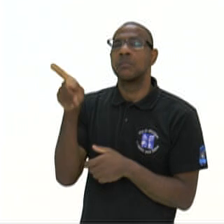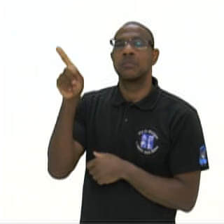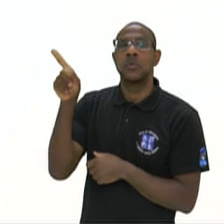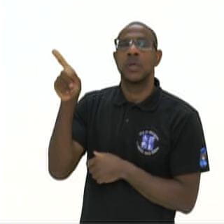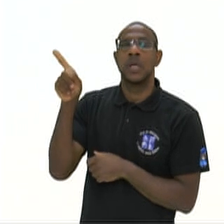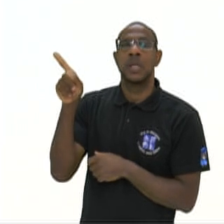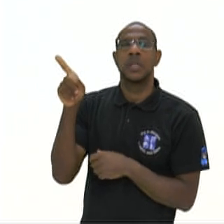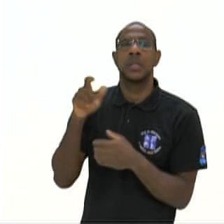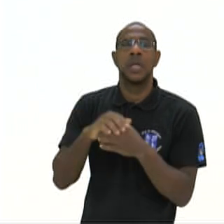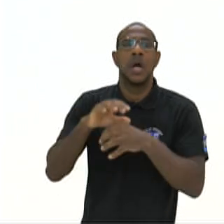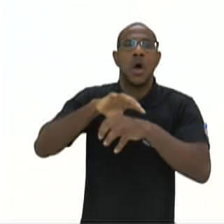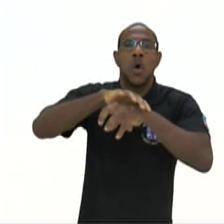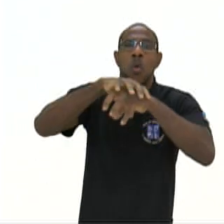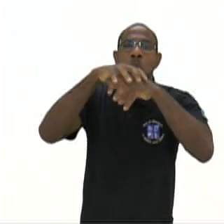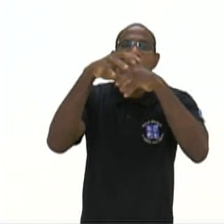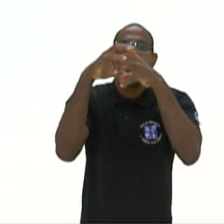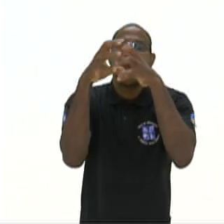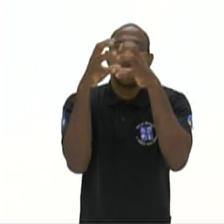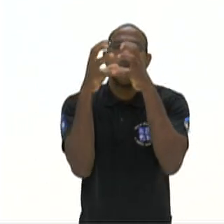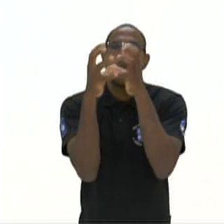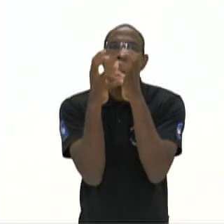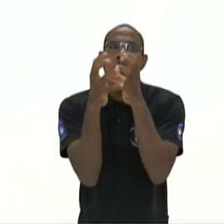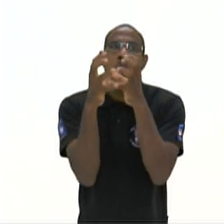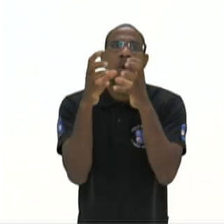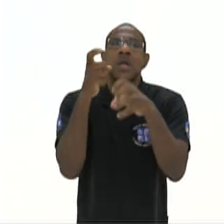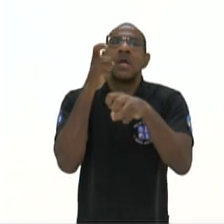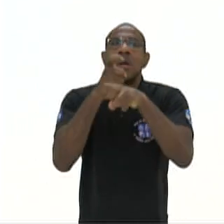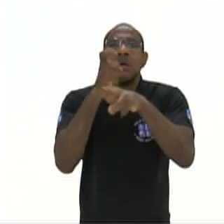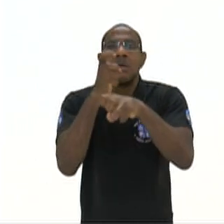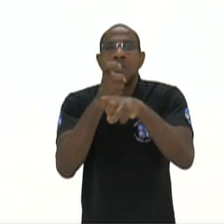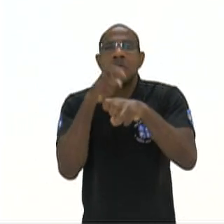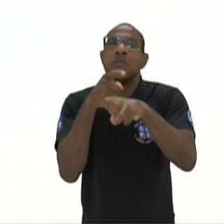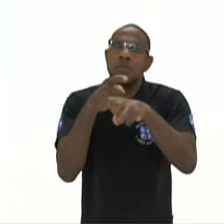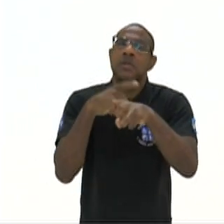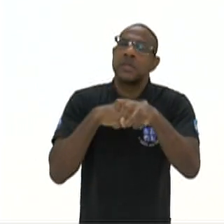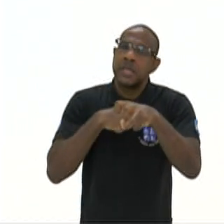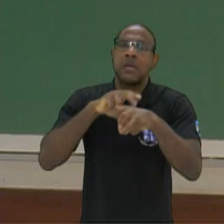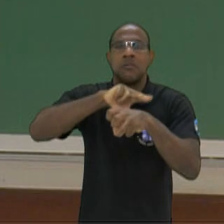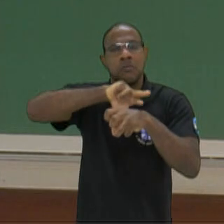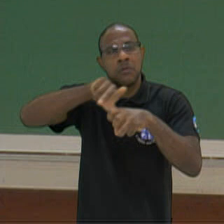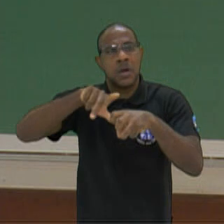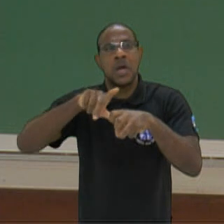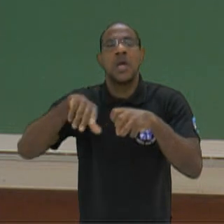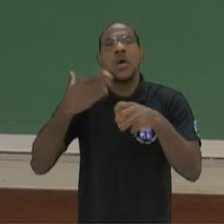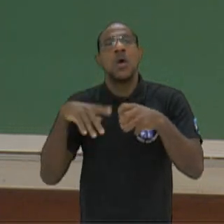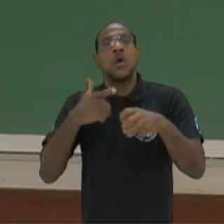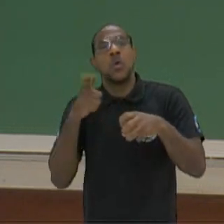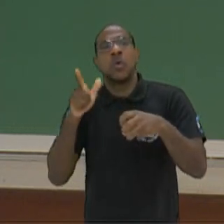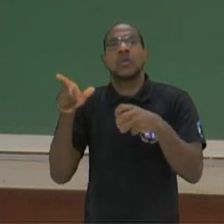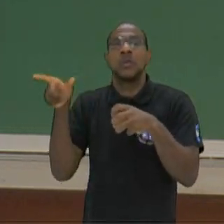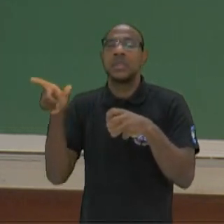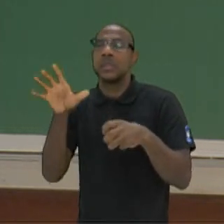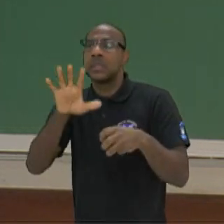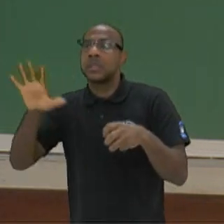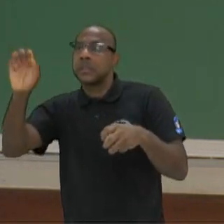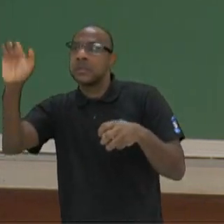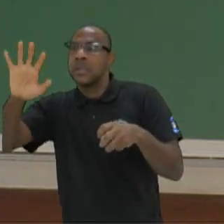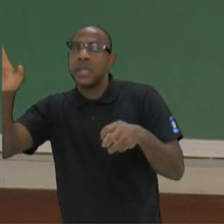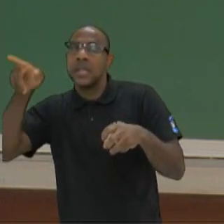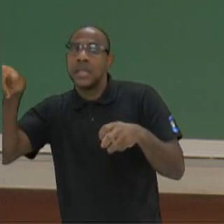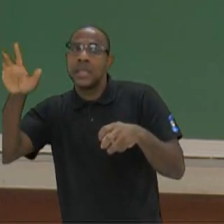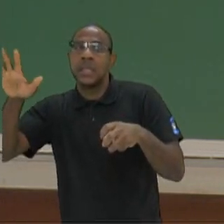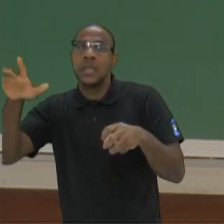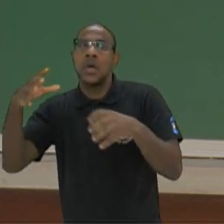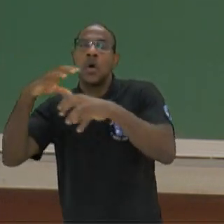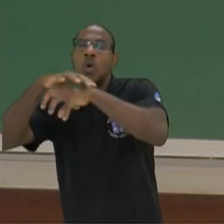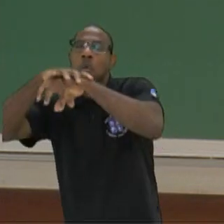a formação das células que vão formar o embrião e células que vão formar esses anexos. Esses anexos não pertencem ao